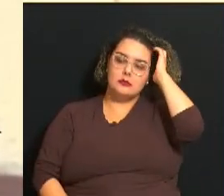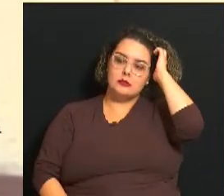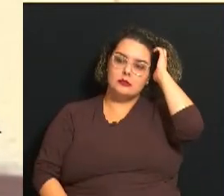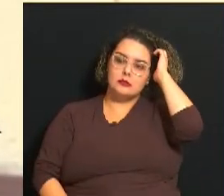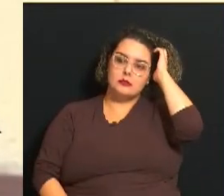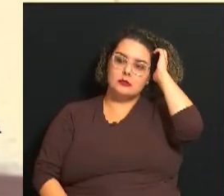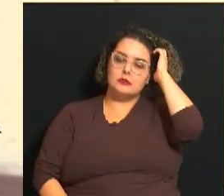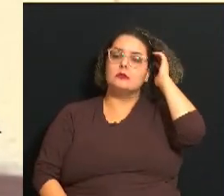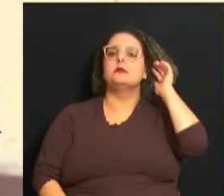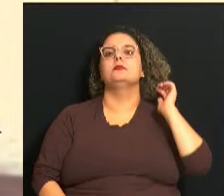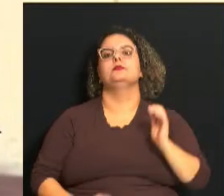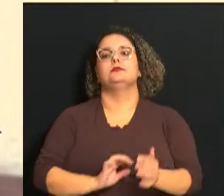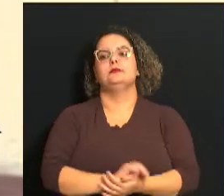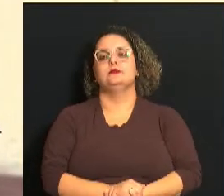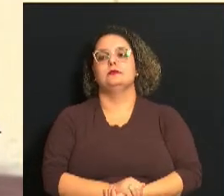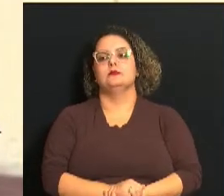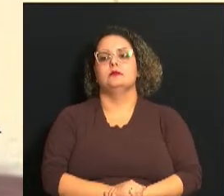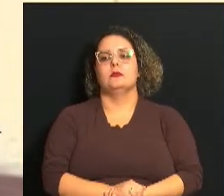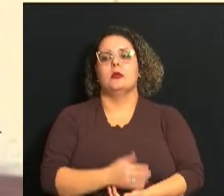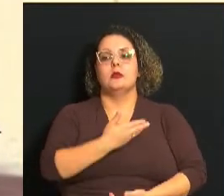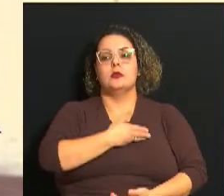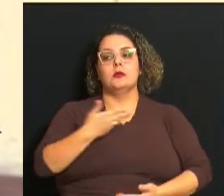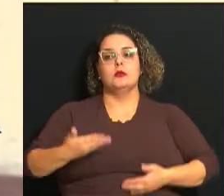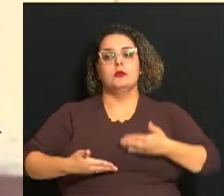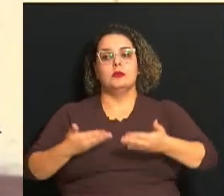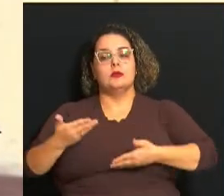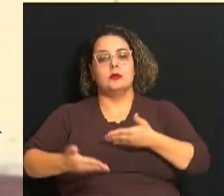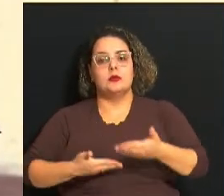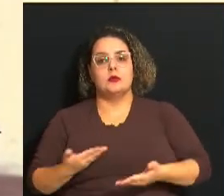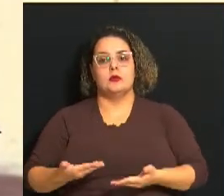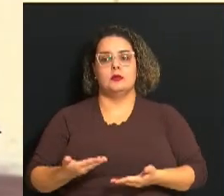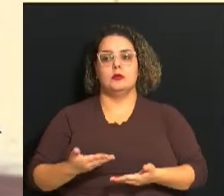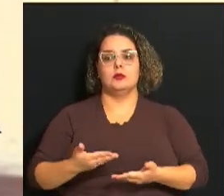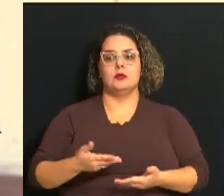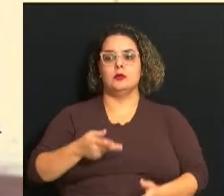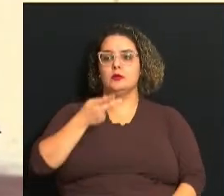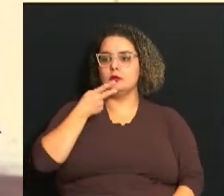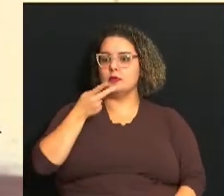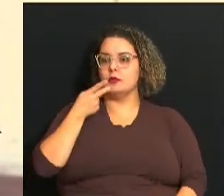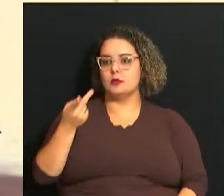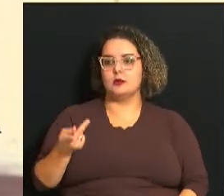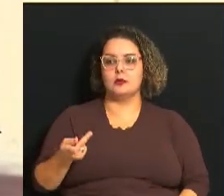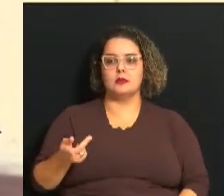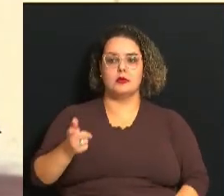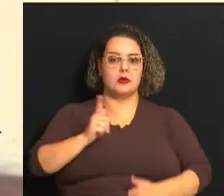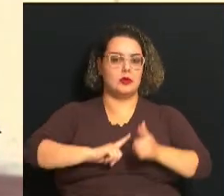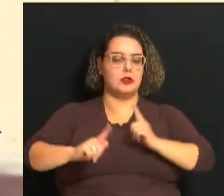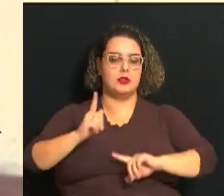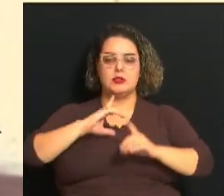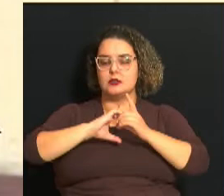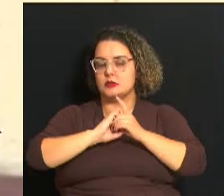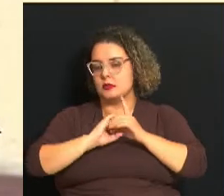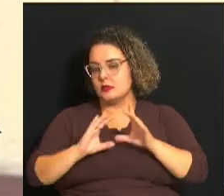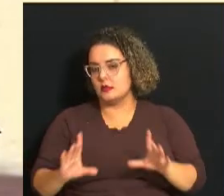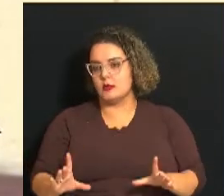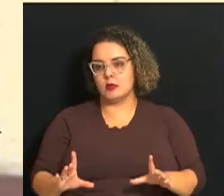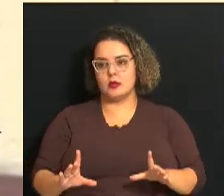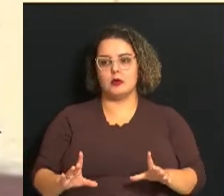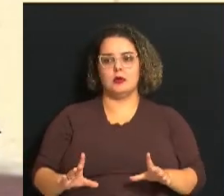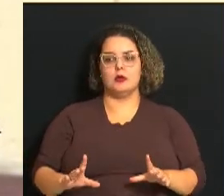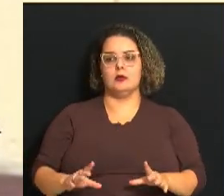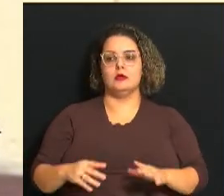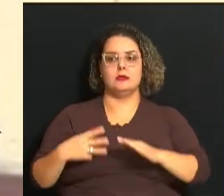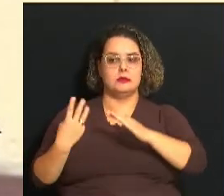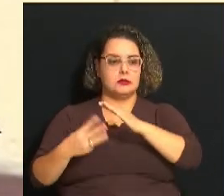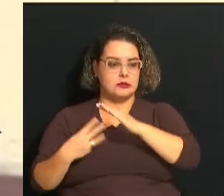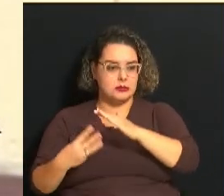relacionado o alismo aos servidores falamos sobre sobre gestão democrática falamos sobre a questão da terceirização